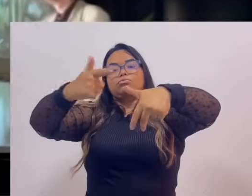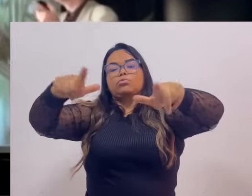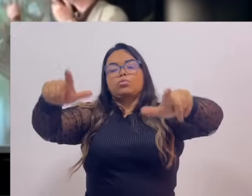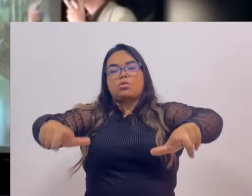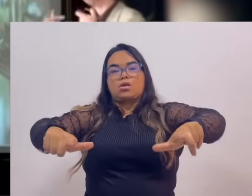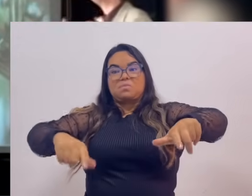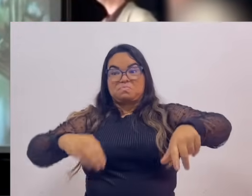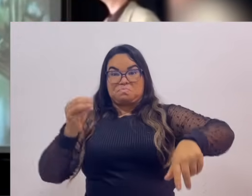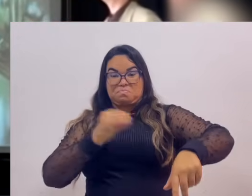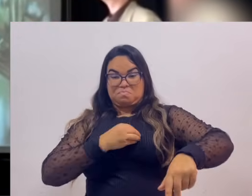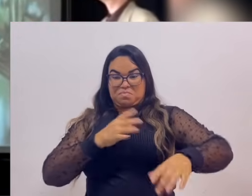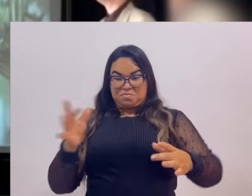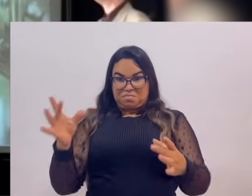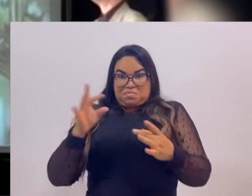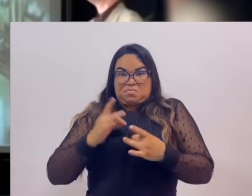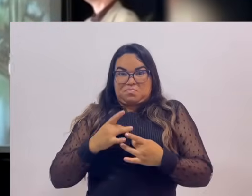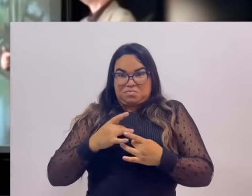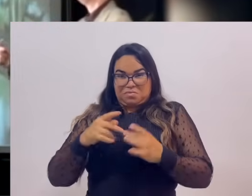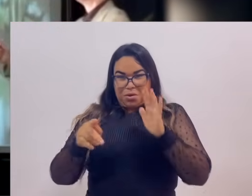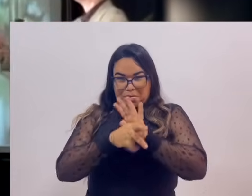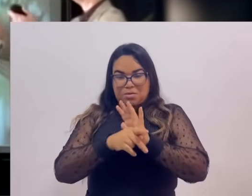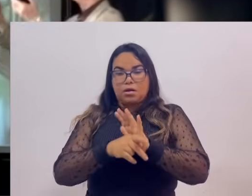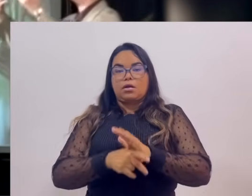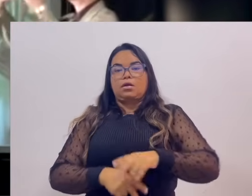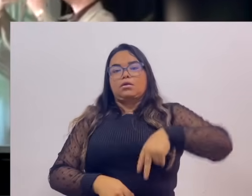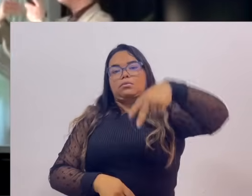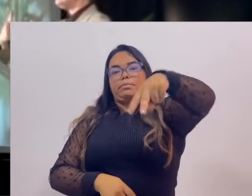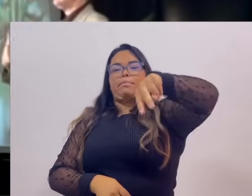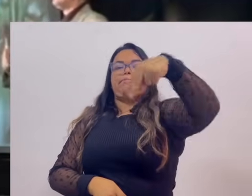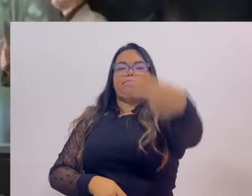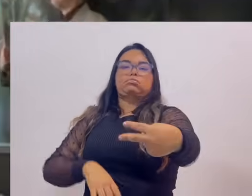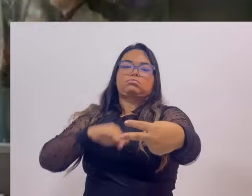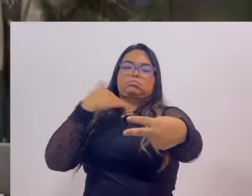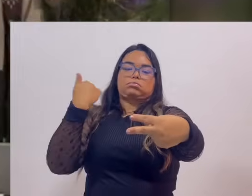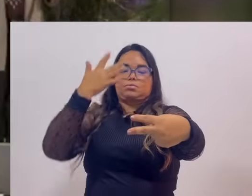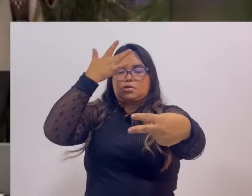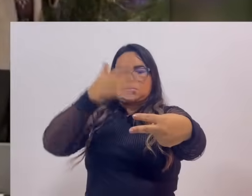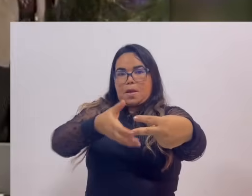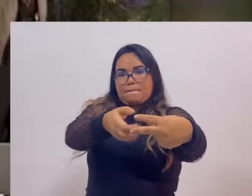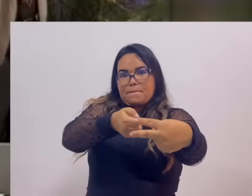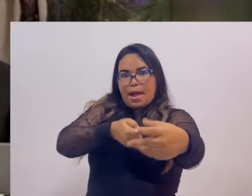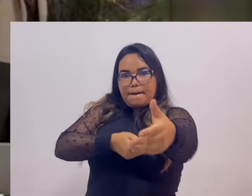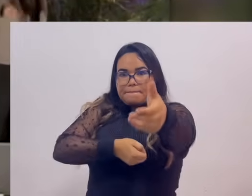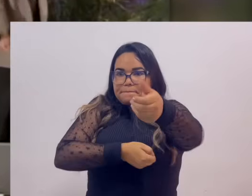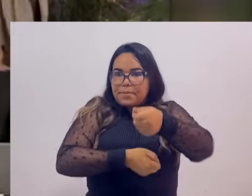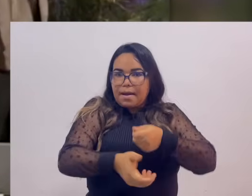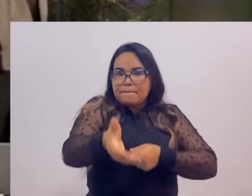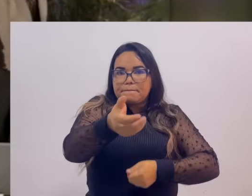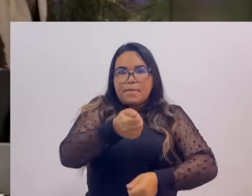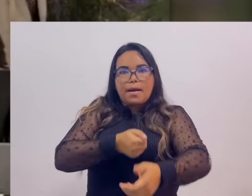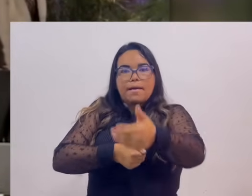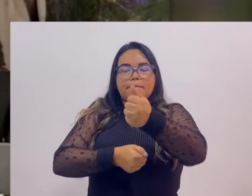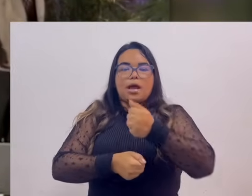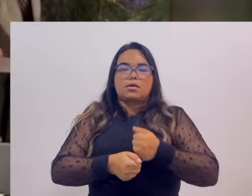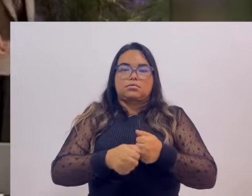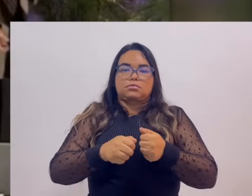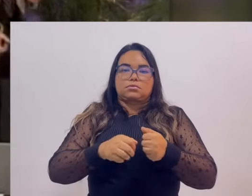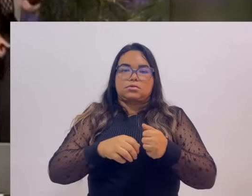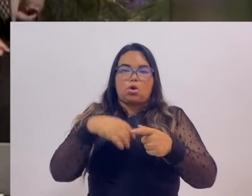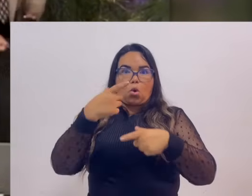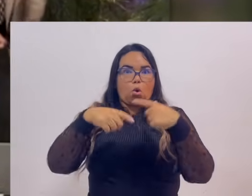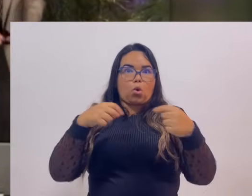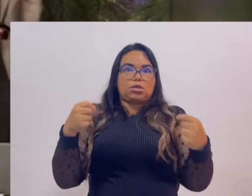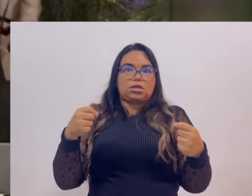porque se ele entrasse na presença do Deus Santo com pecados ele morreria instantaneamente e teriam que